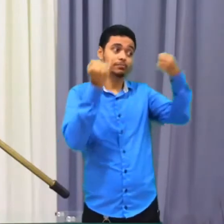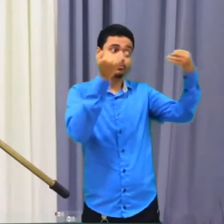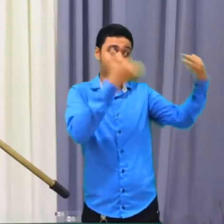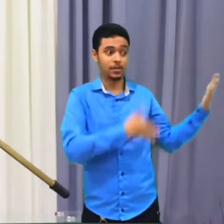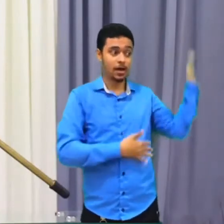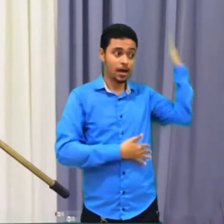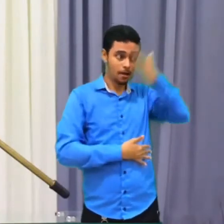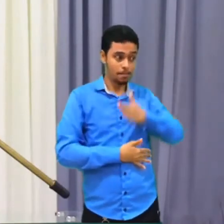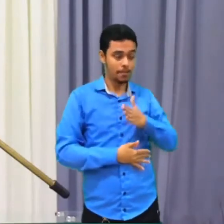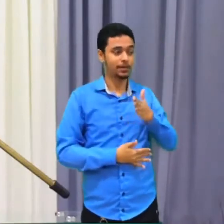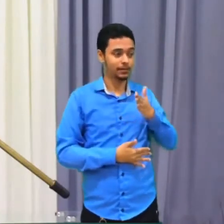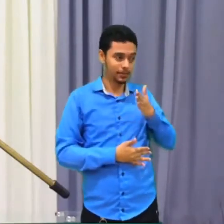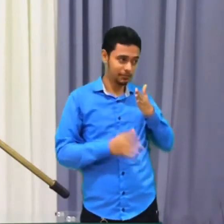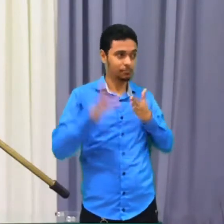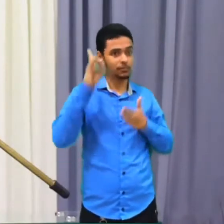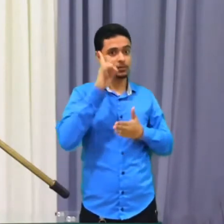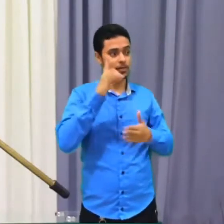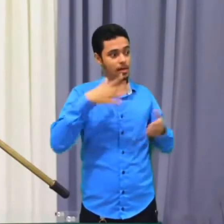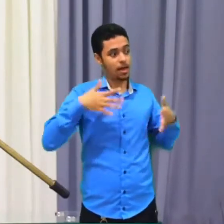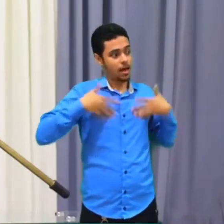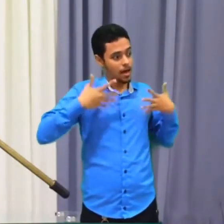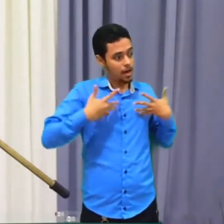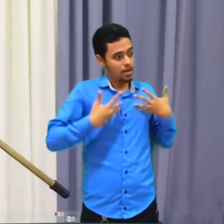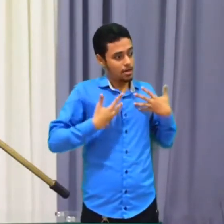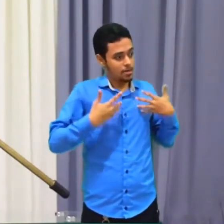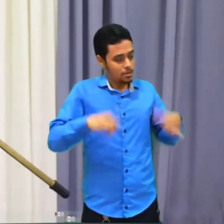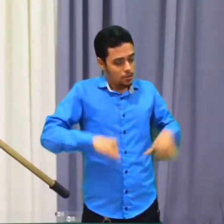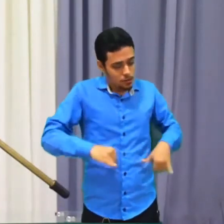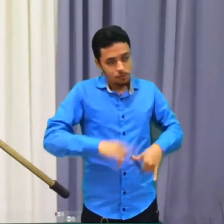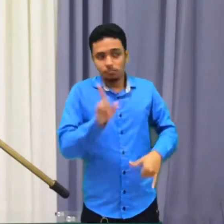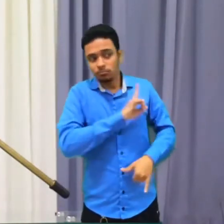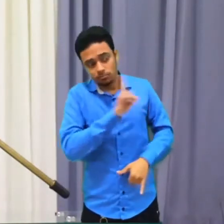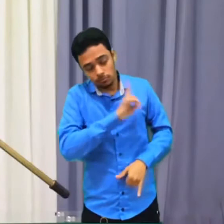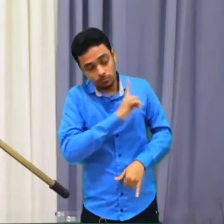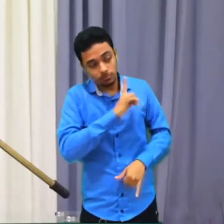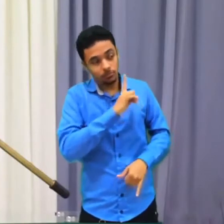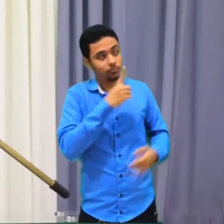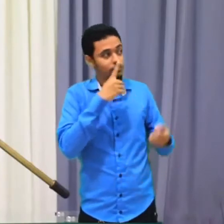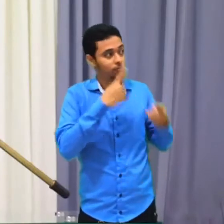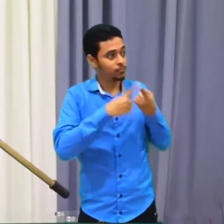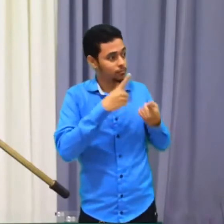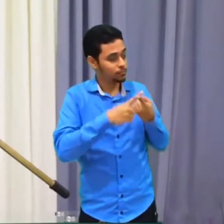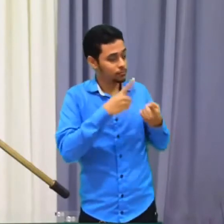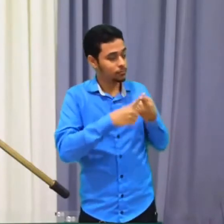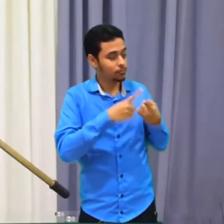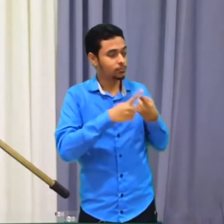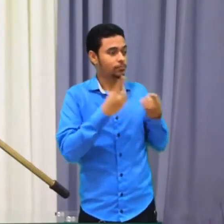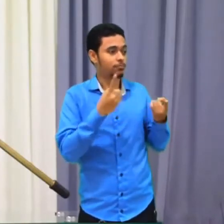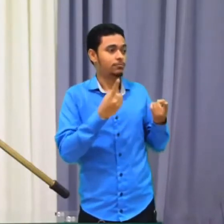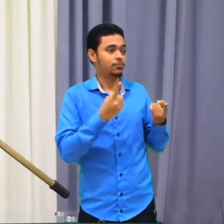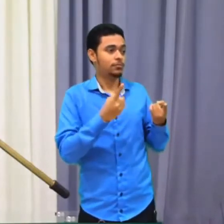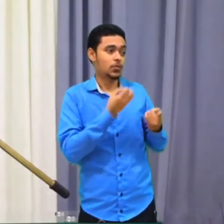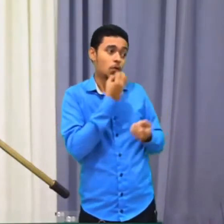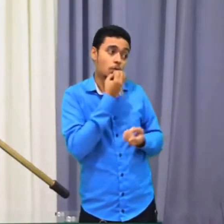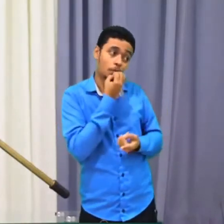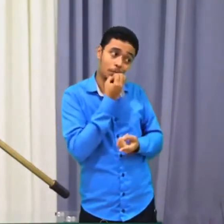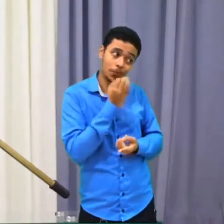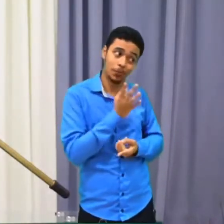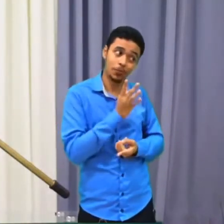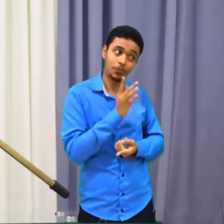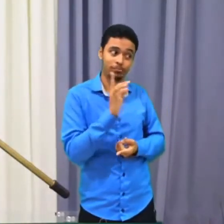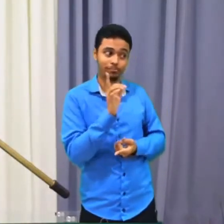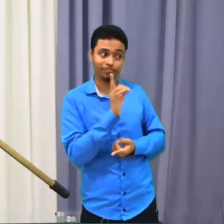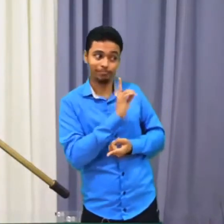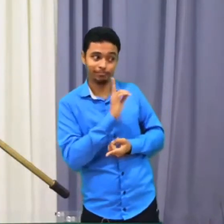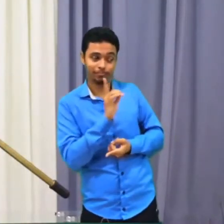o façam com alegria e não gemendo, porque isso não vos seria útil. Então,